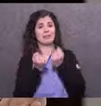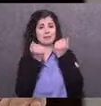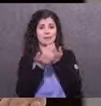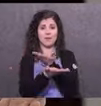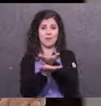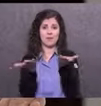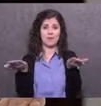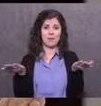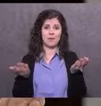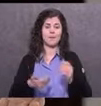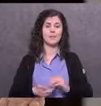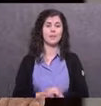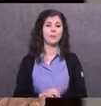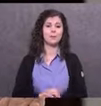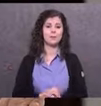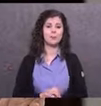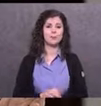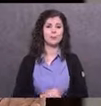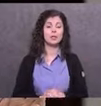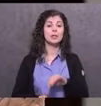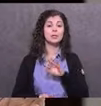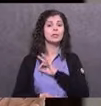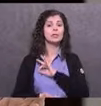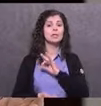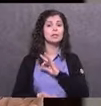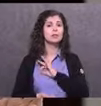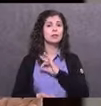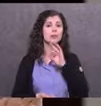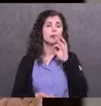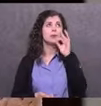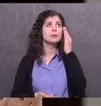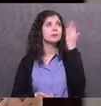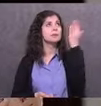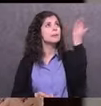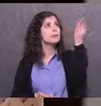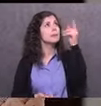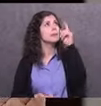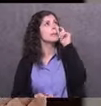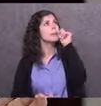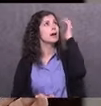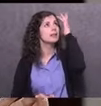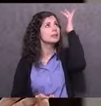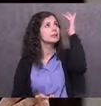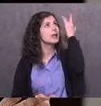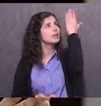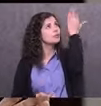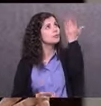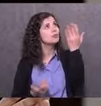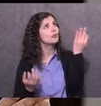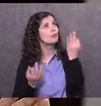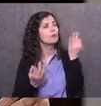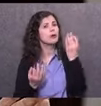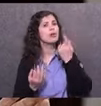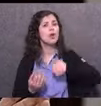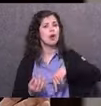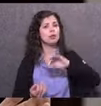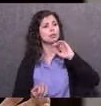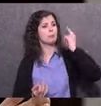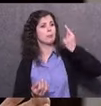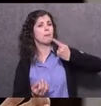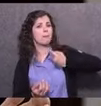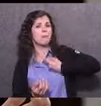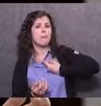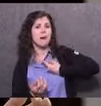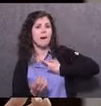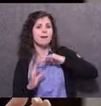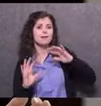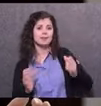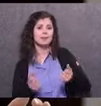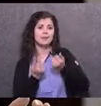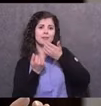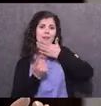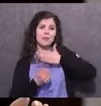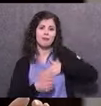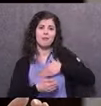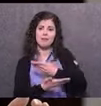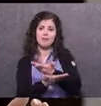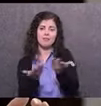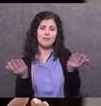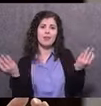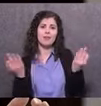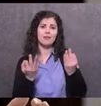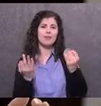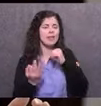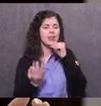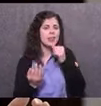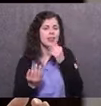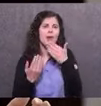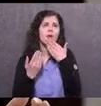Senhor, Pai Santo, é verdadeiramente nosso dever, é nossa salvação, dar-vos graças sempre e em